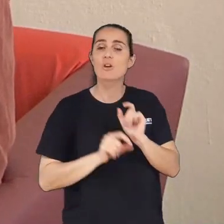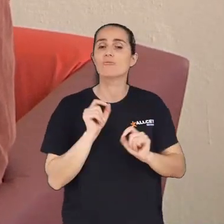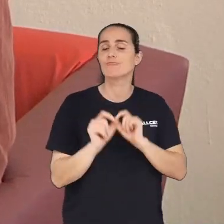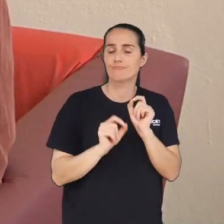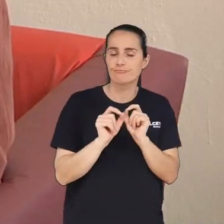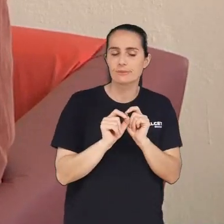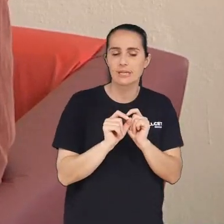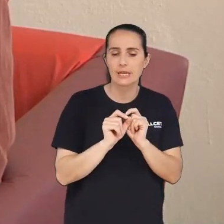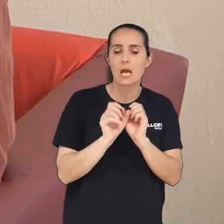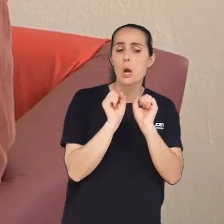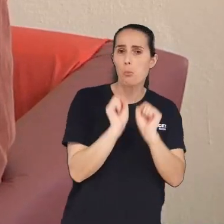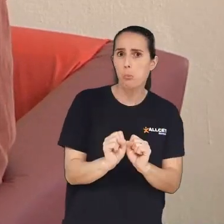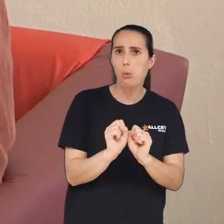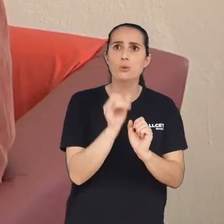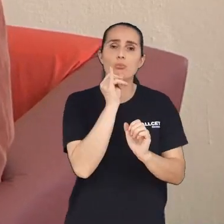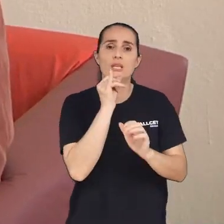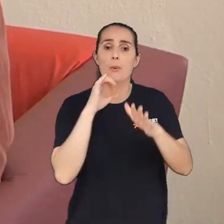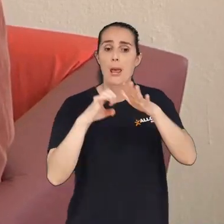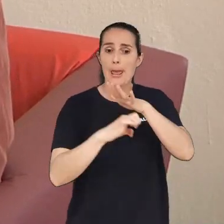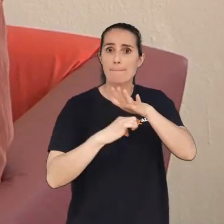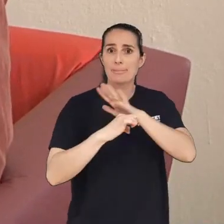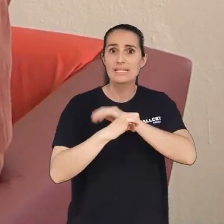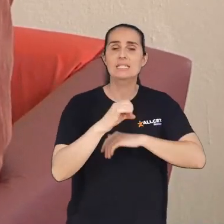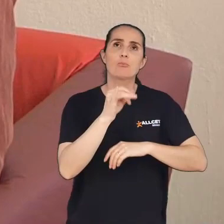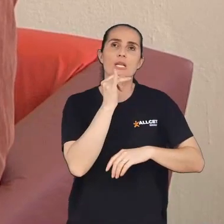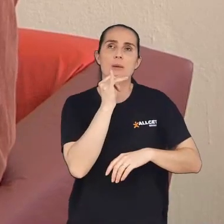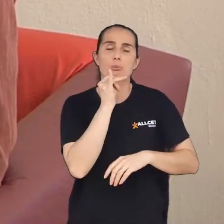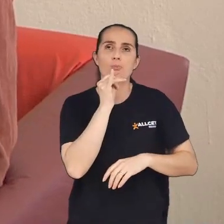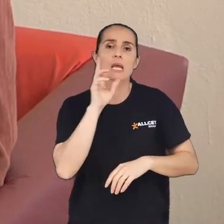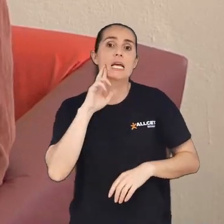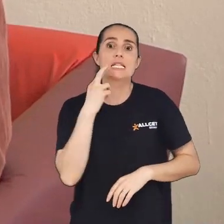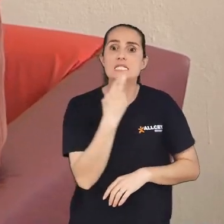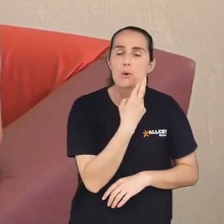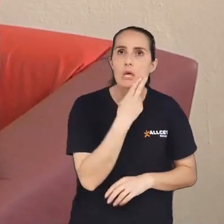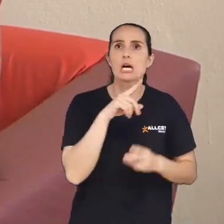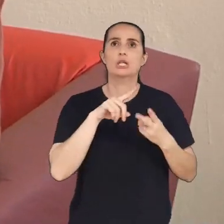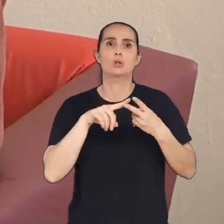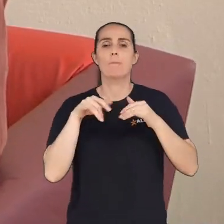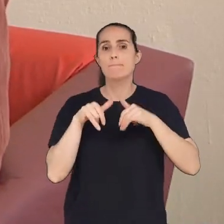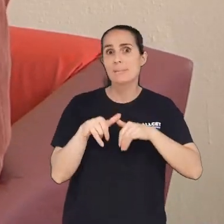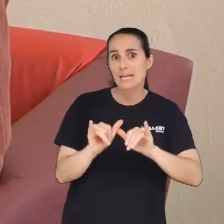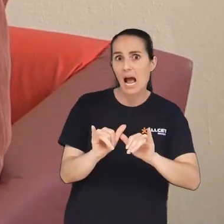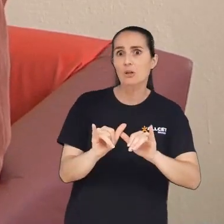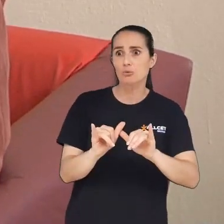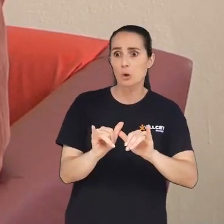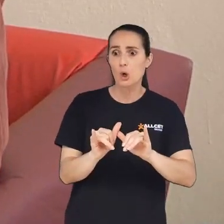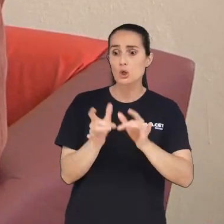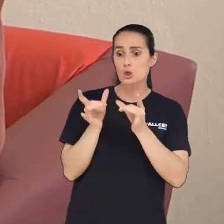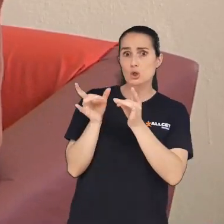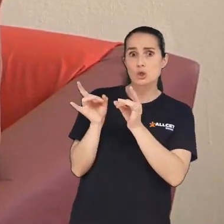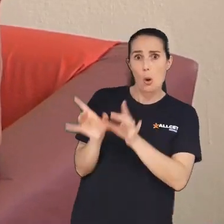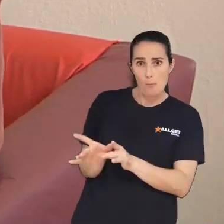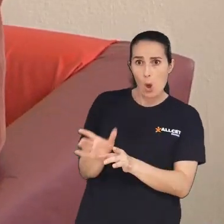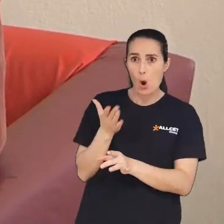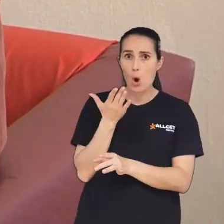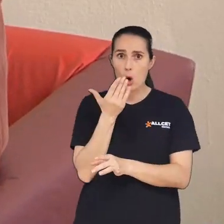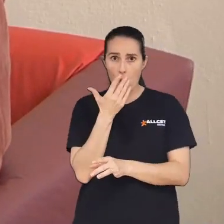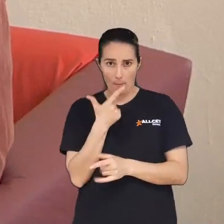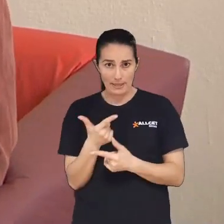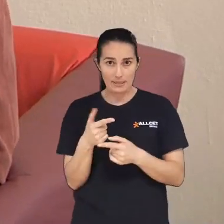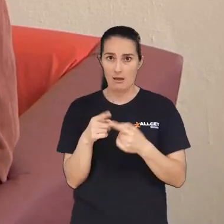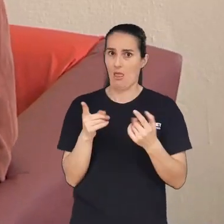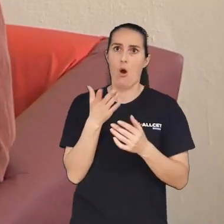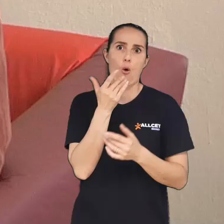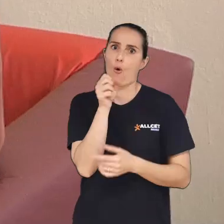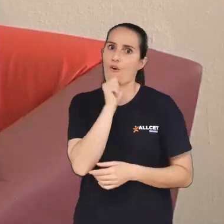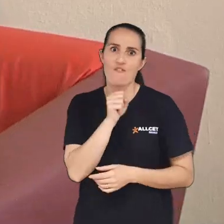as empresas donas de restaurante, supermercados, poder doar produtos dentro do vencimento ou que